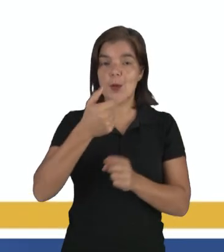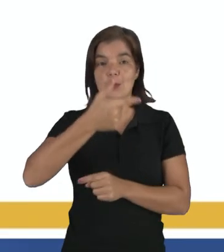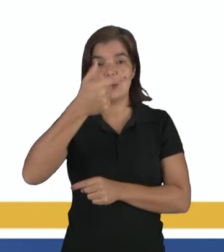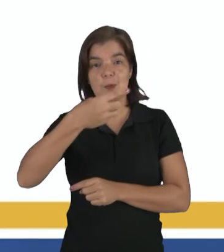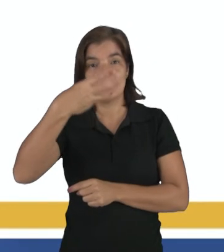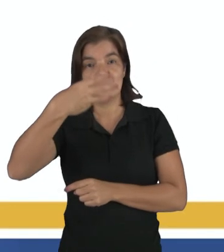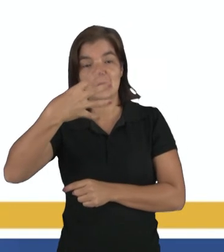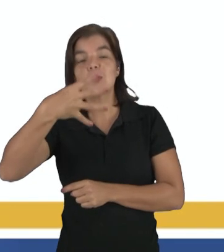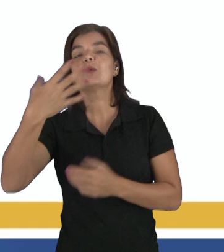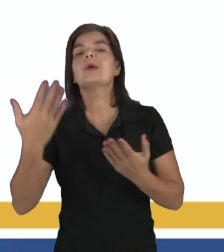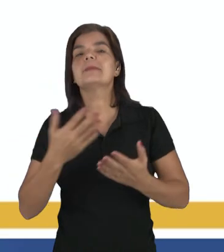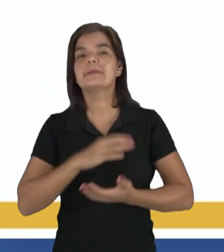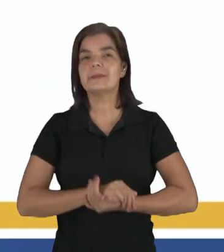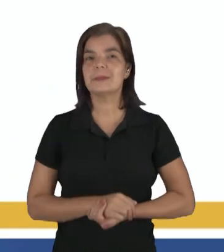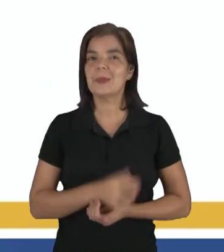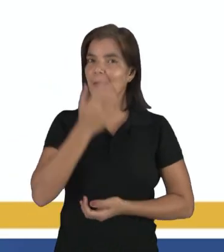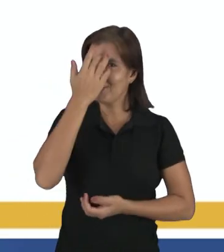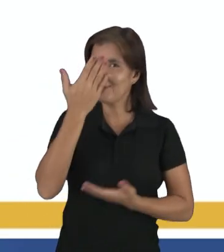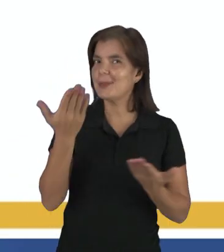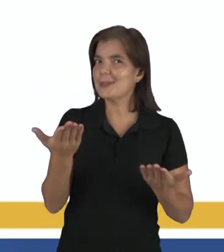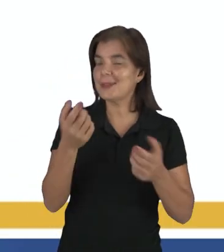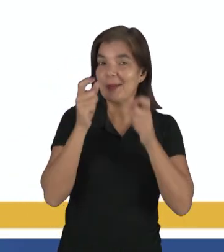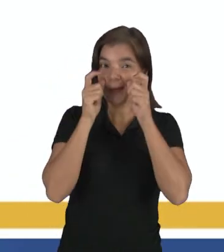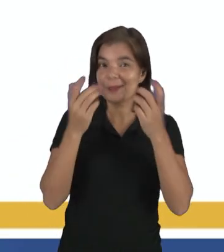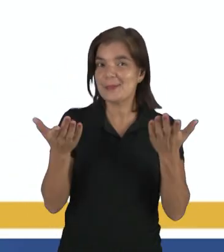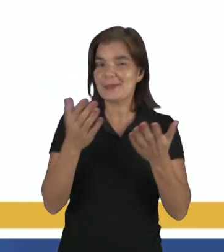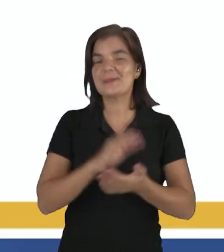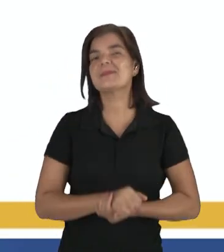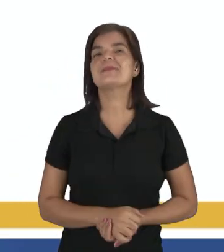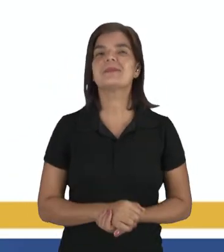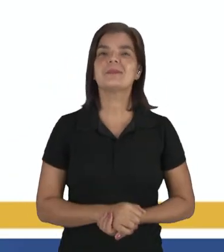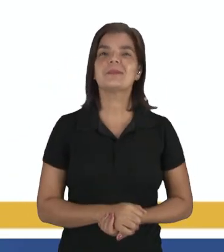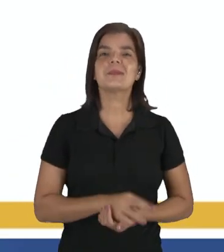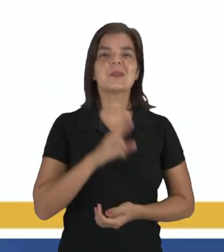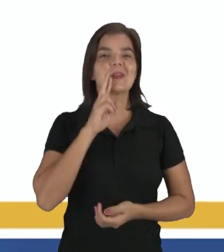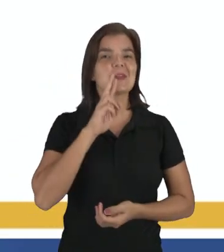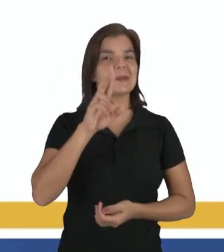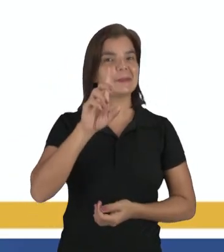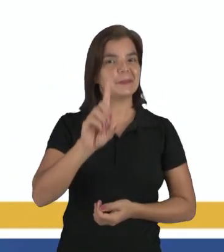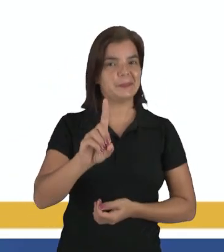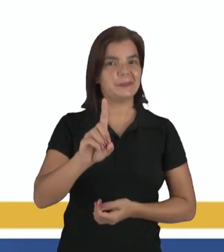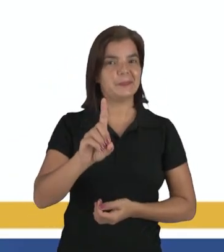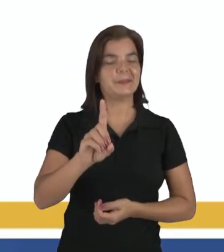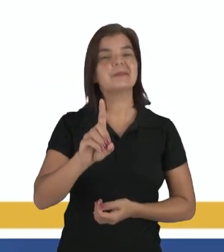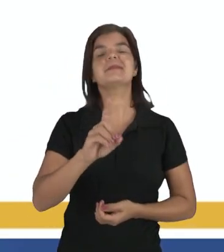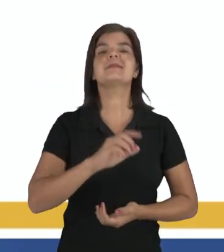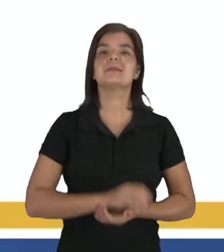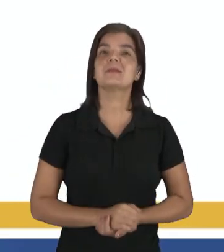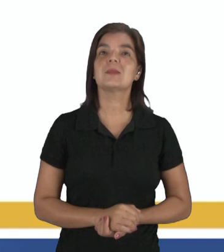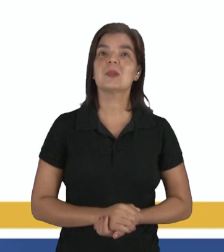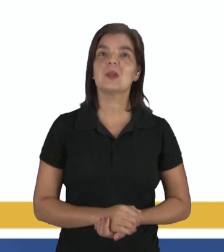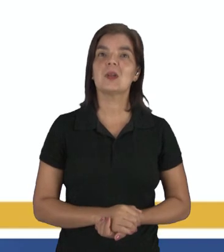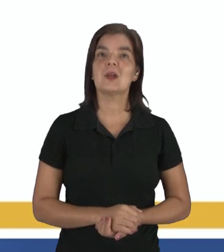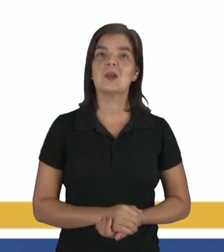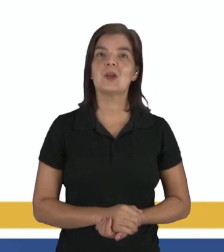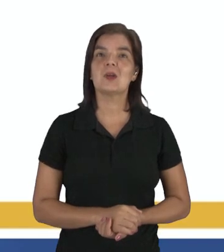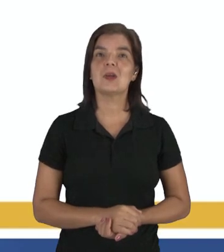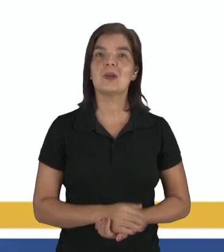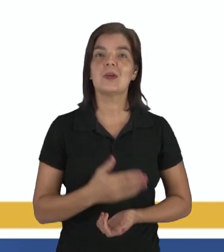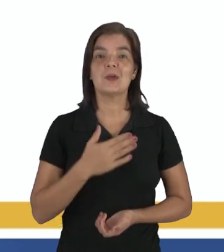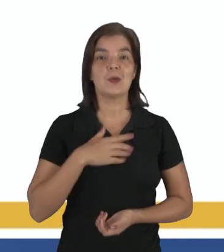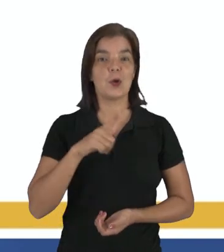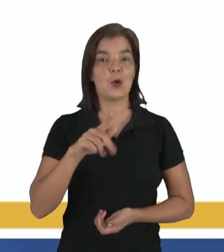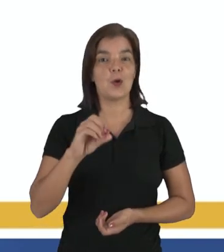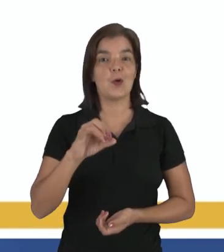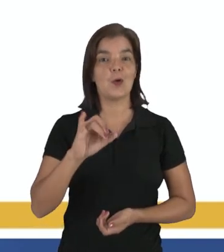segundo, no terceiro ou no quarto? Tá fácil, né? Tá na cara. Vamos lá. A resposta no quarto quadrinho, quando ela fala assim, I'm going